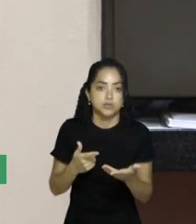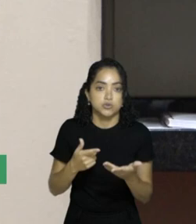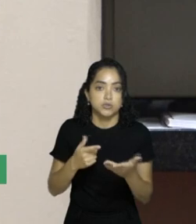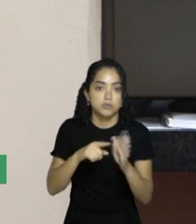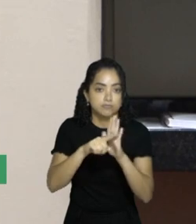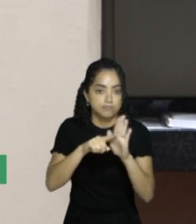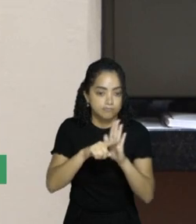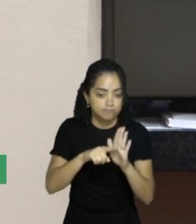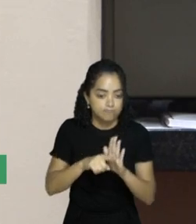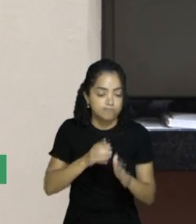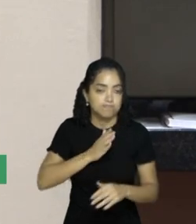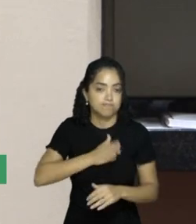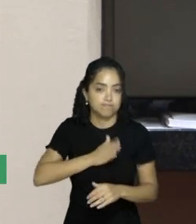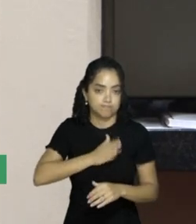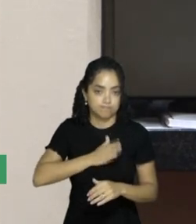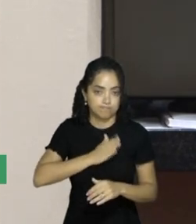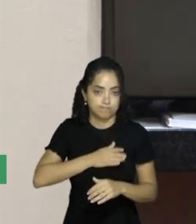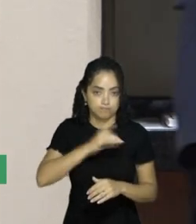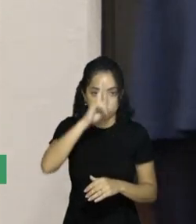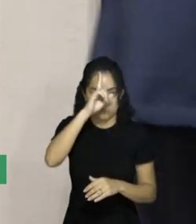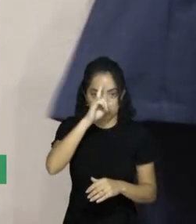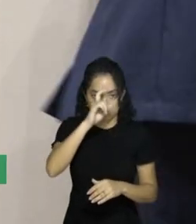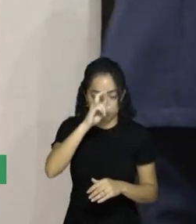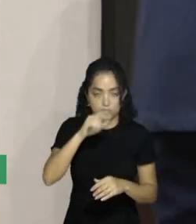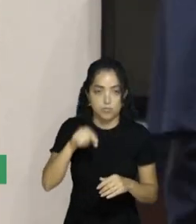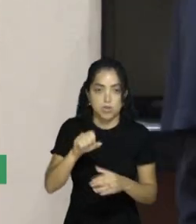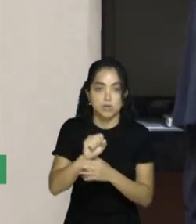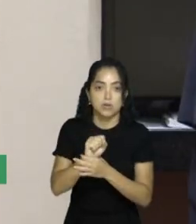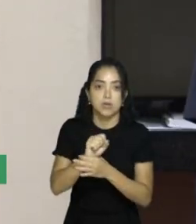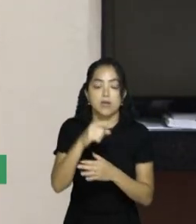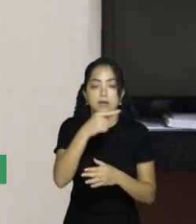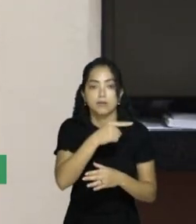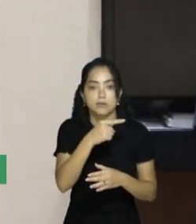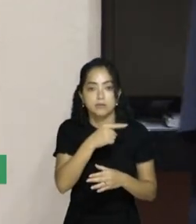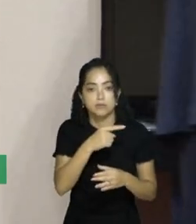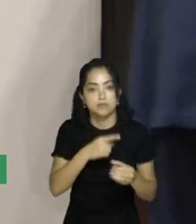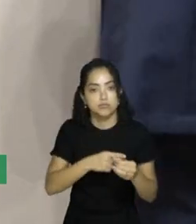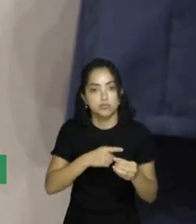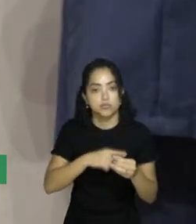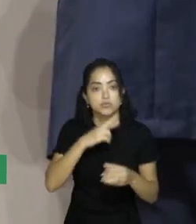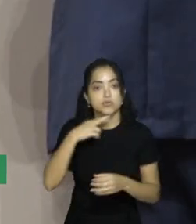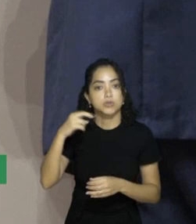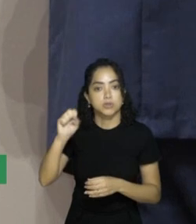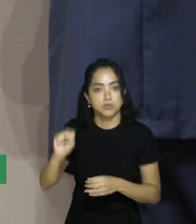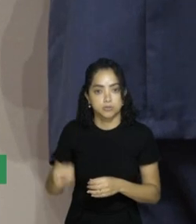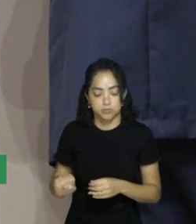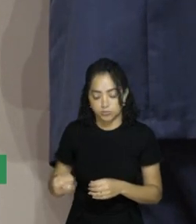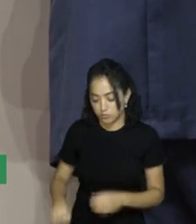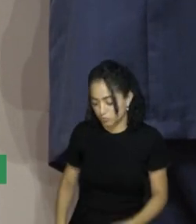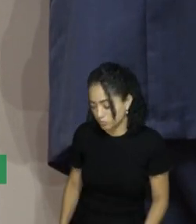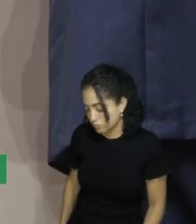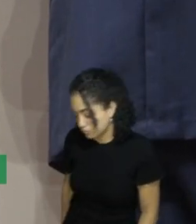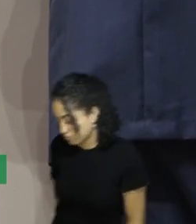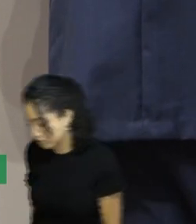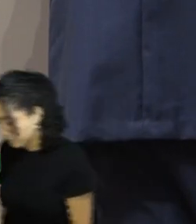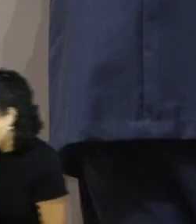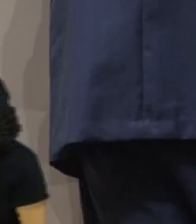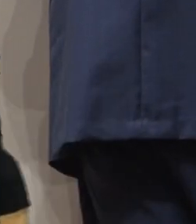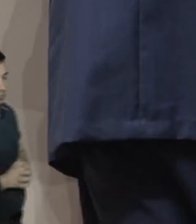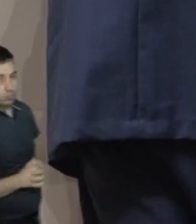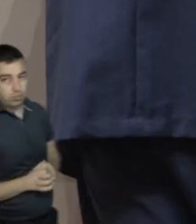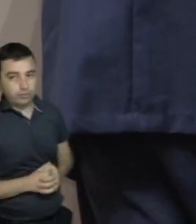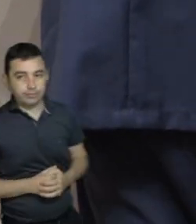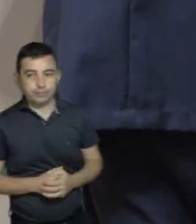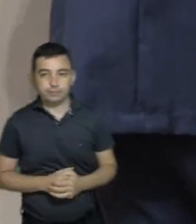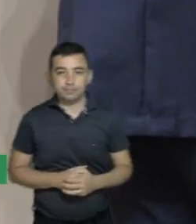em cardiologia no hospital São José em Jaraguá do Sul em discussão não havendo Quem Queira discutir em votação deputados que